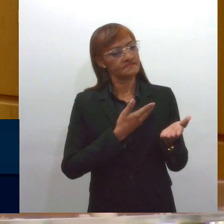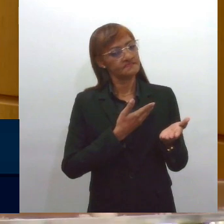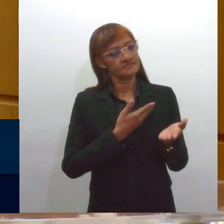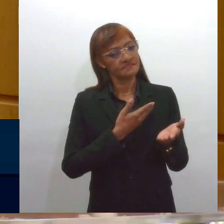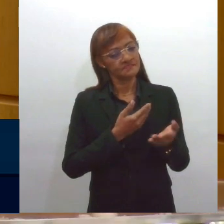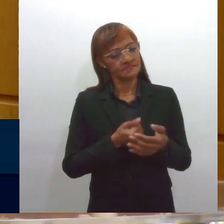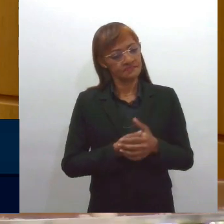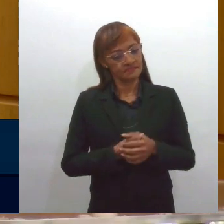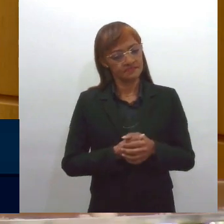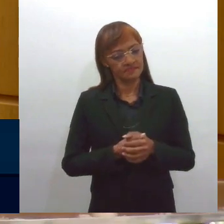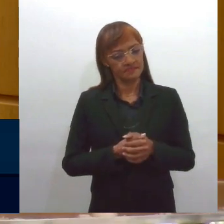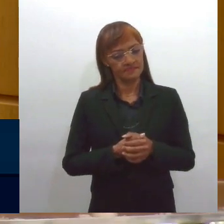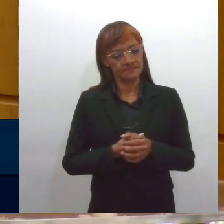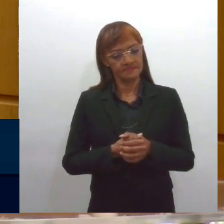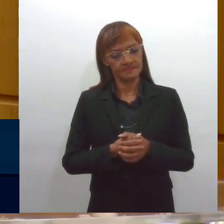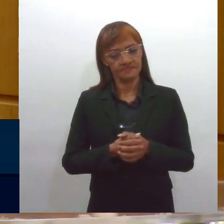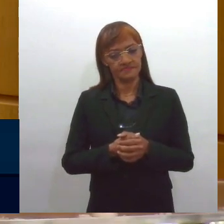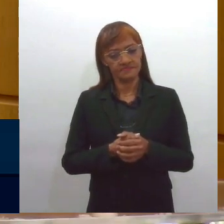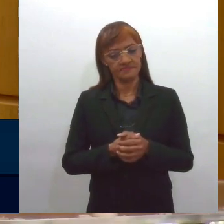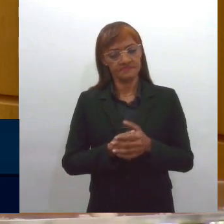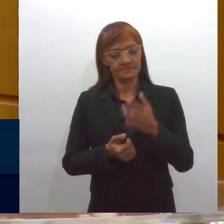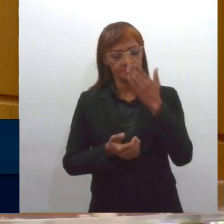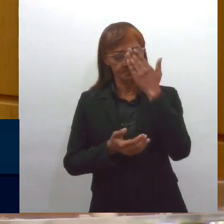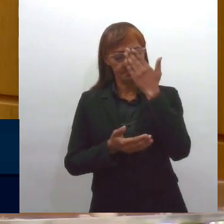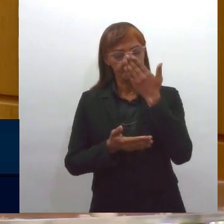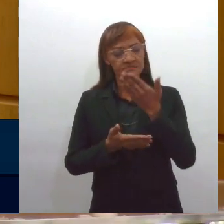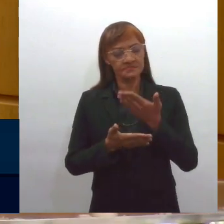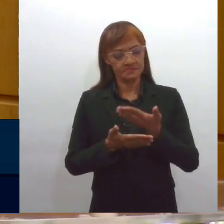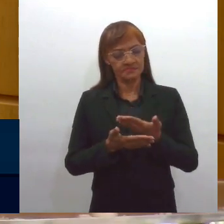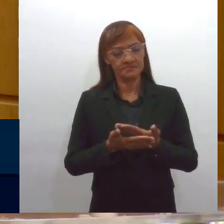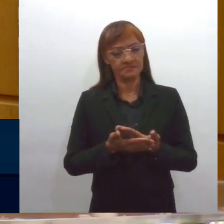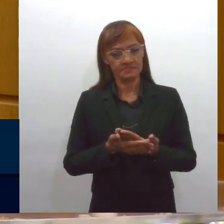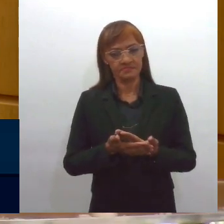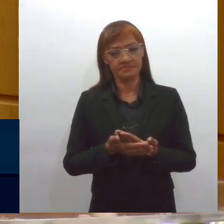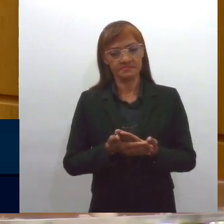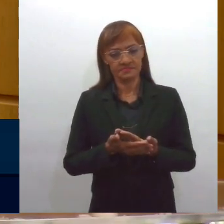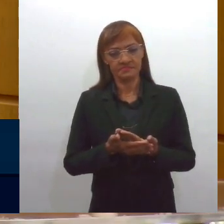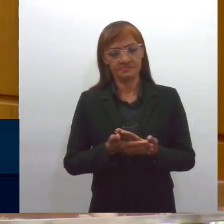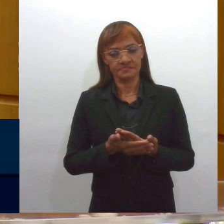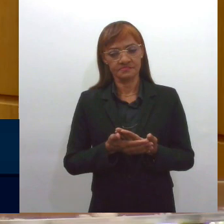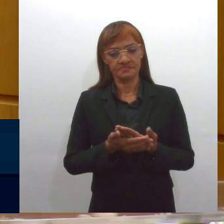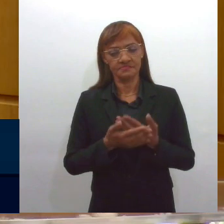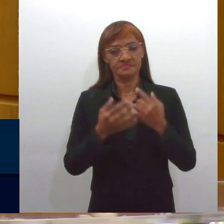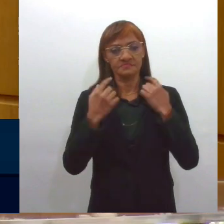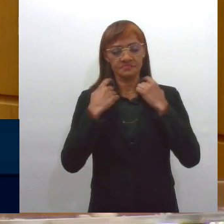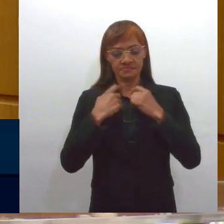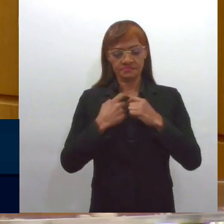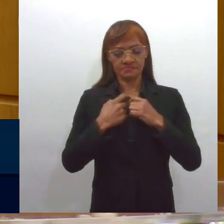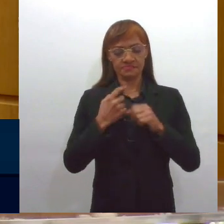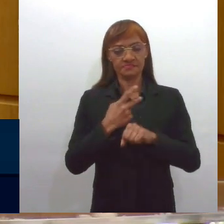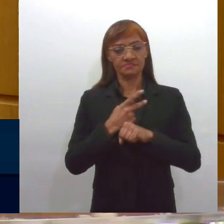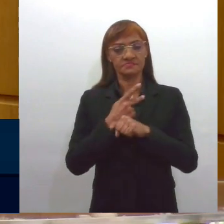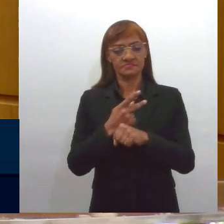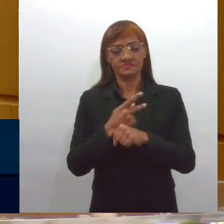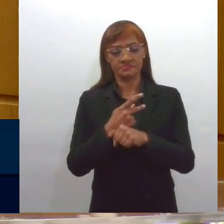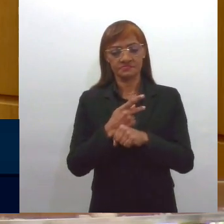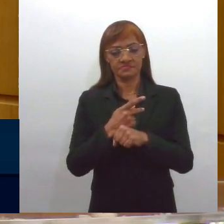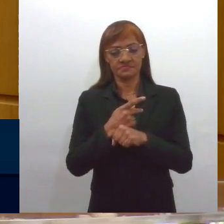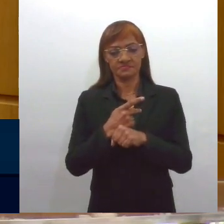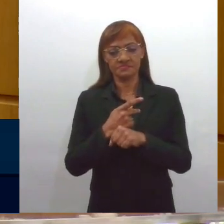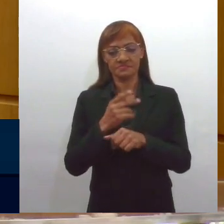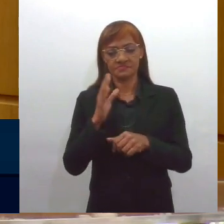acredito que essa medalha, João de Barros, ou carinhosamente Barrinhos, como ele